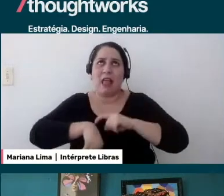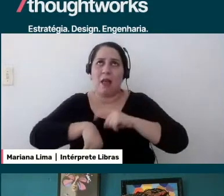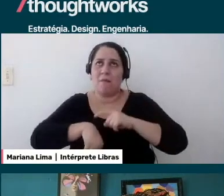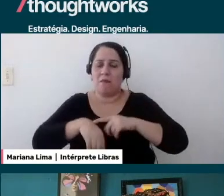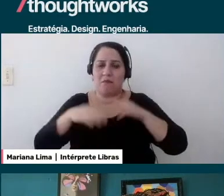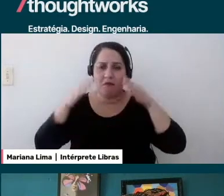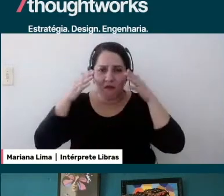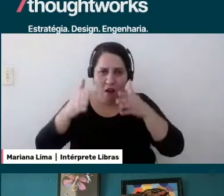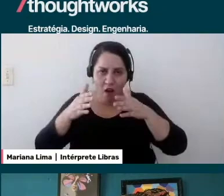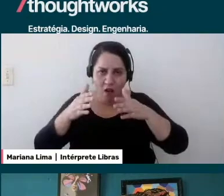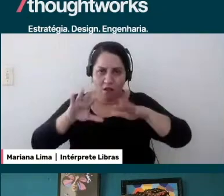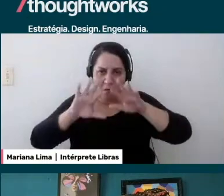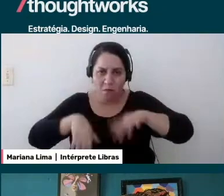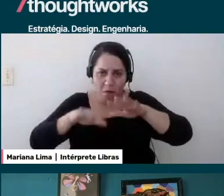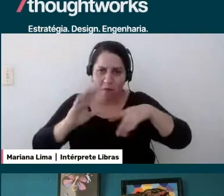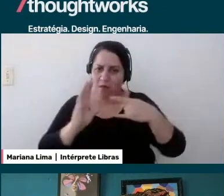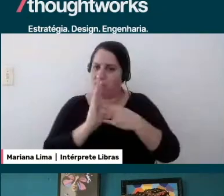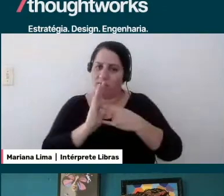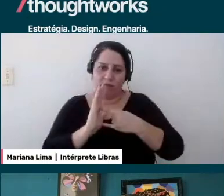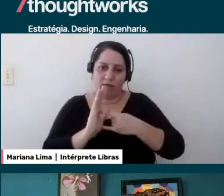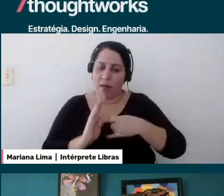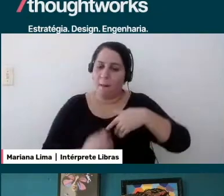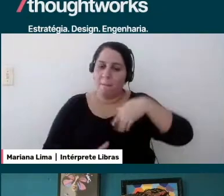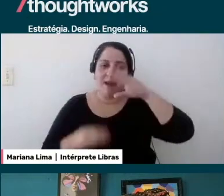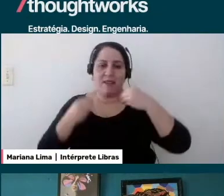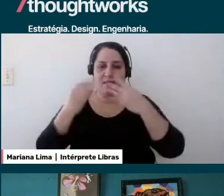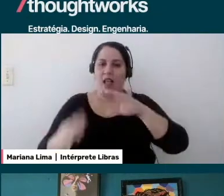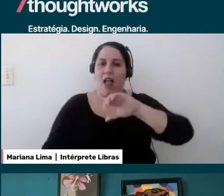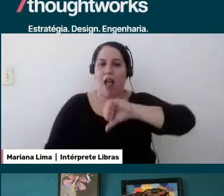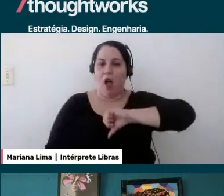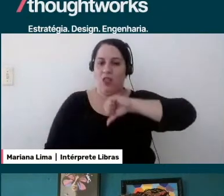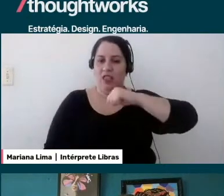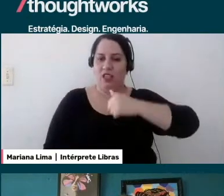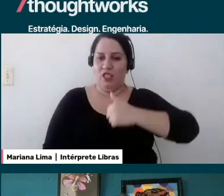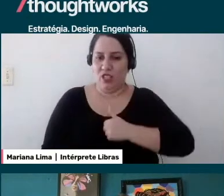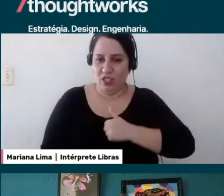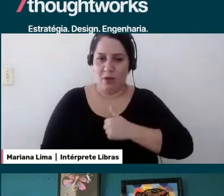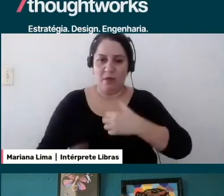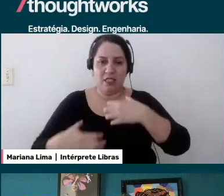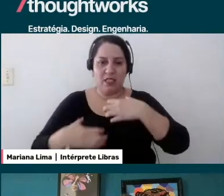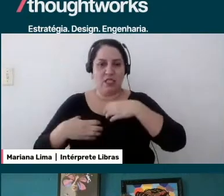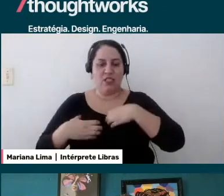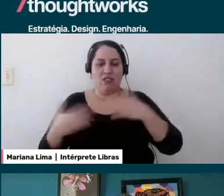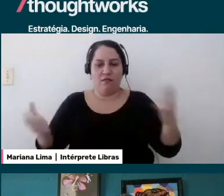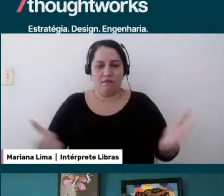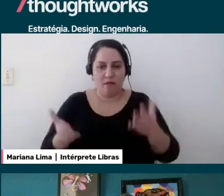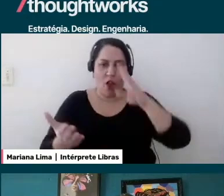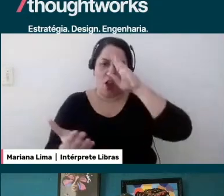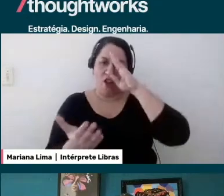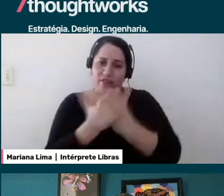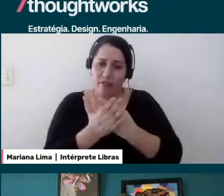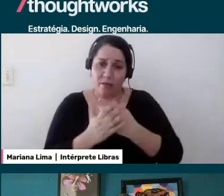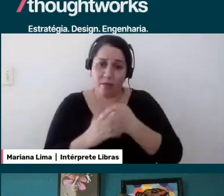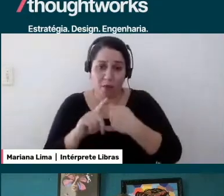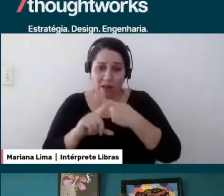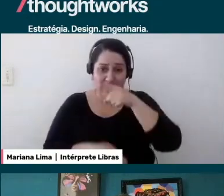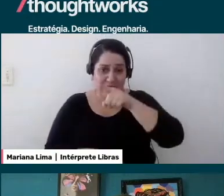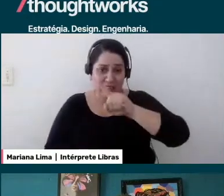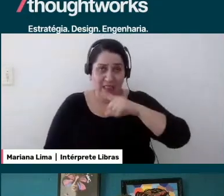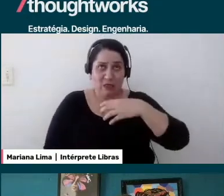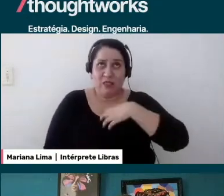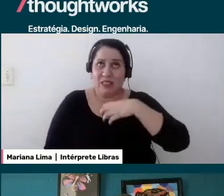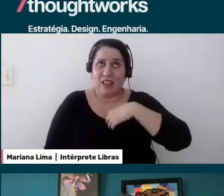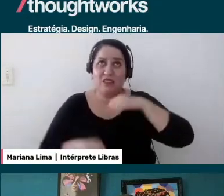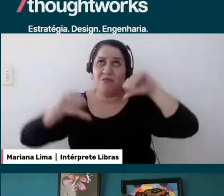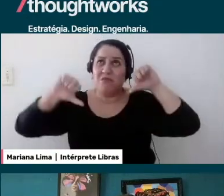A coisa mais chave que a gente faz aqui é desenvolver autoestima e autoconfiança nos estudantes. Porque se você sente que você é inútil, você não vai aprender português, não vai